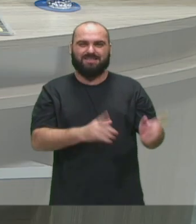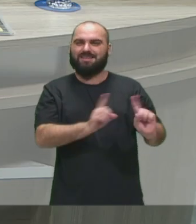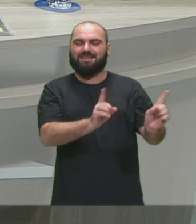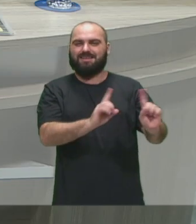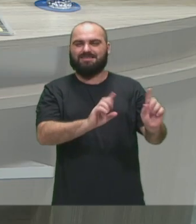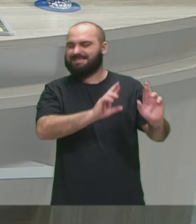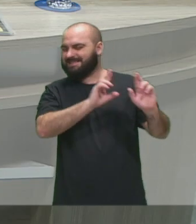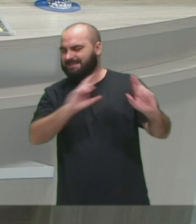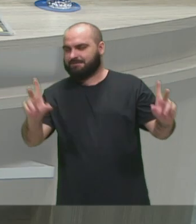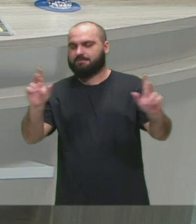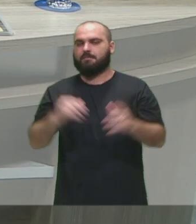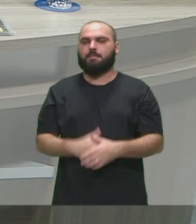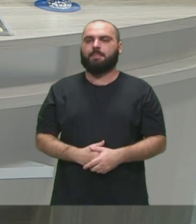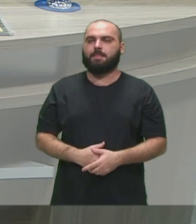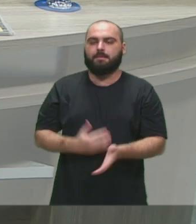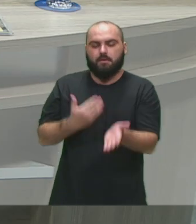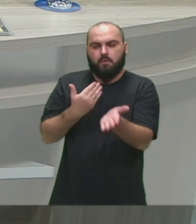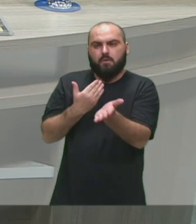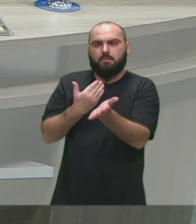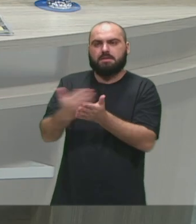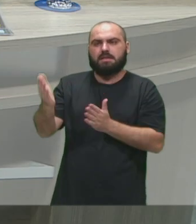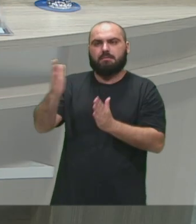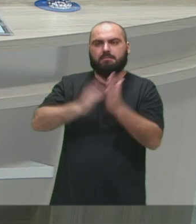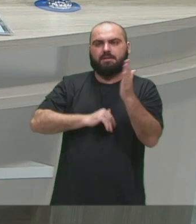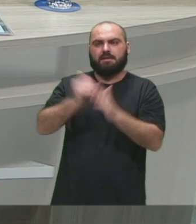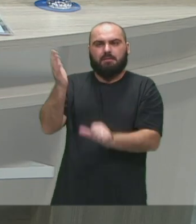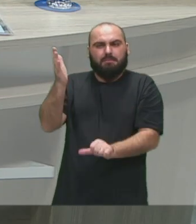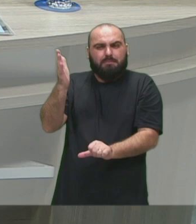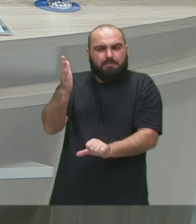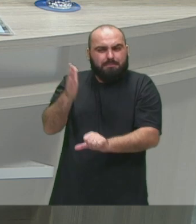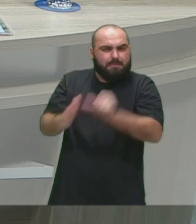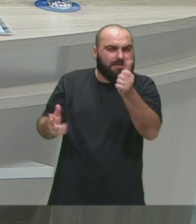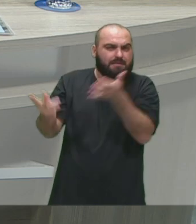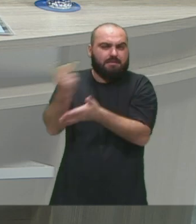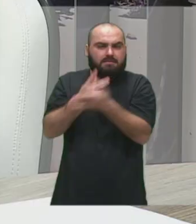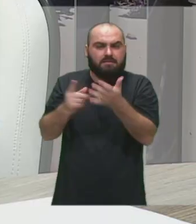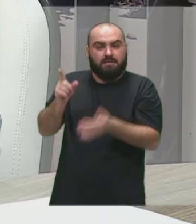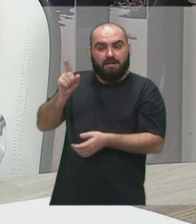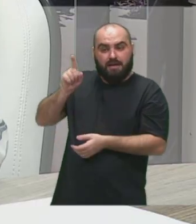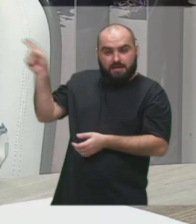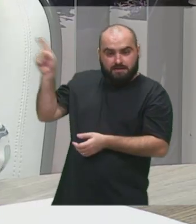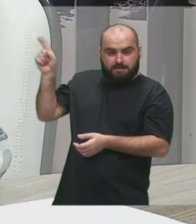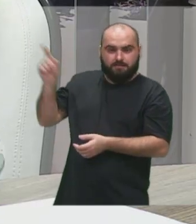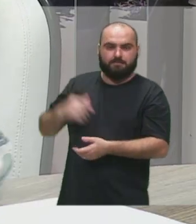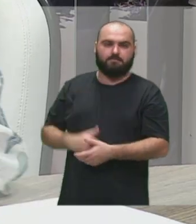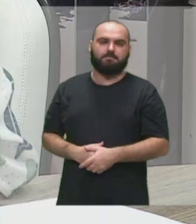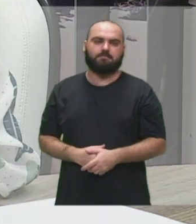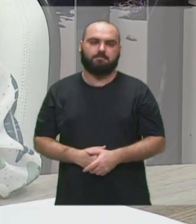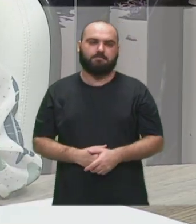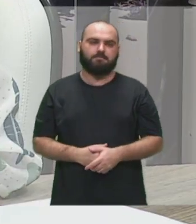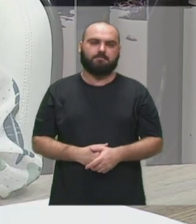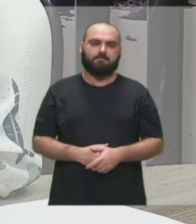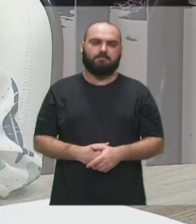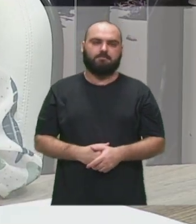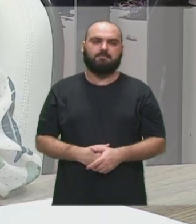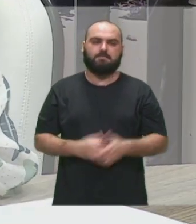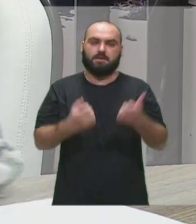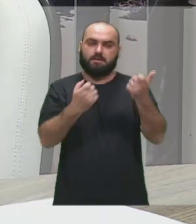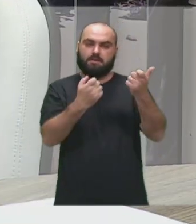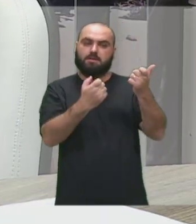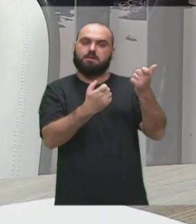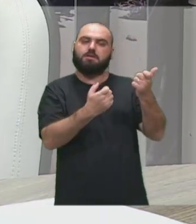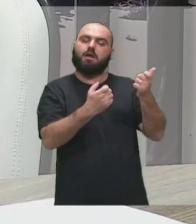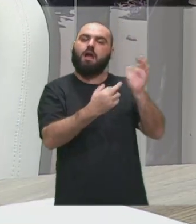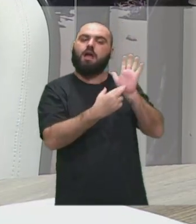quando eu comecei a pintar a primeira obra, que é essa obra aqui, que é a obra que conta a minha